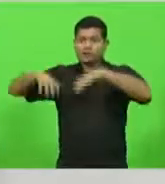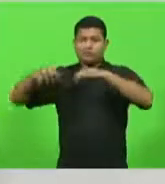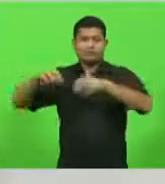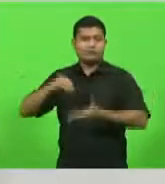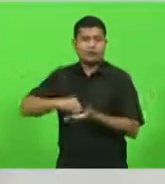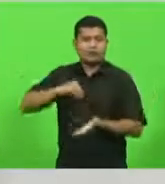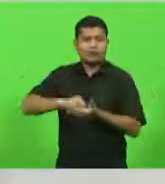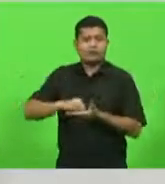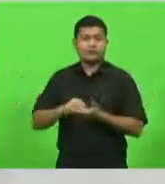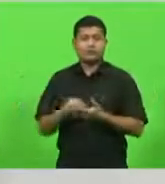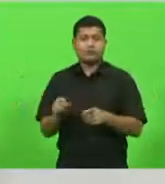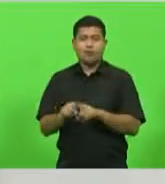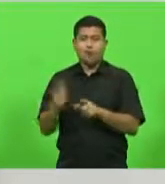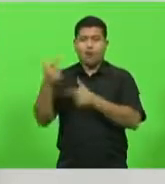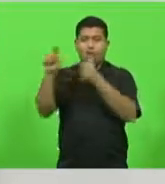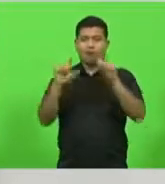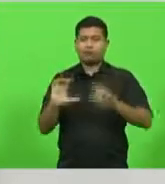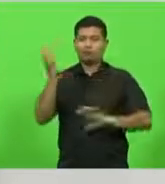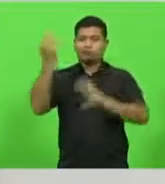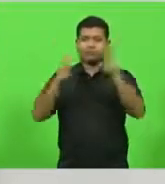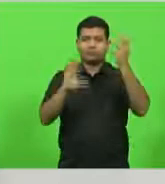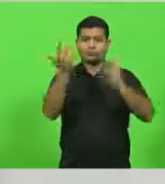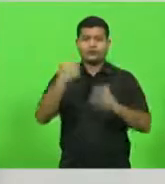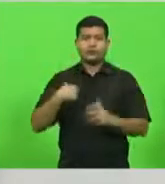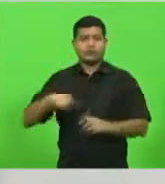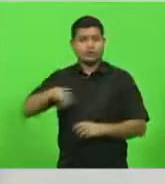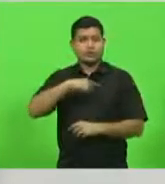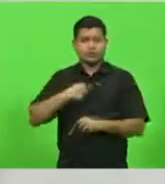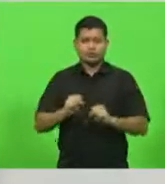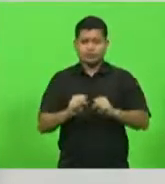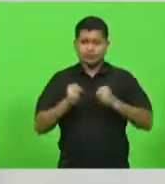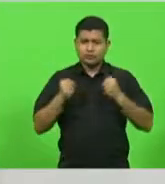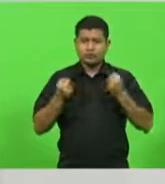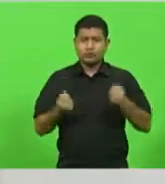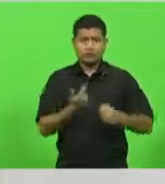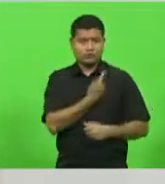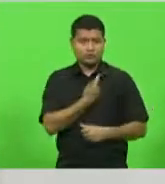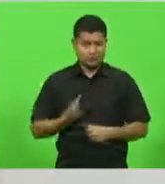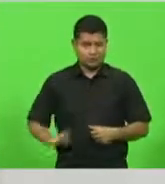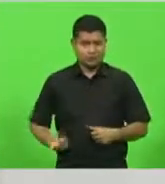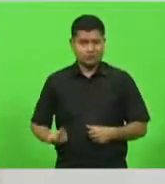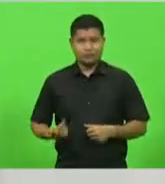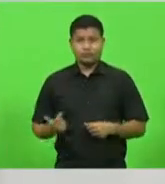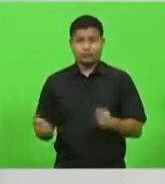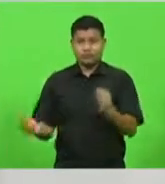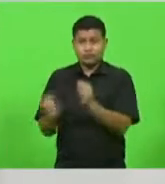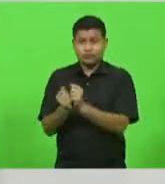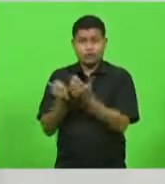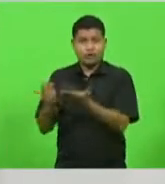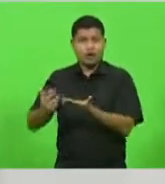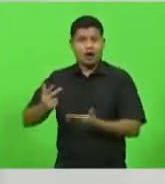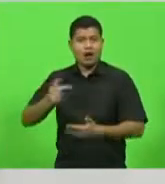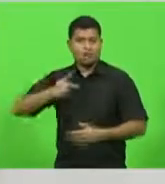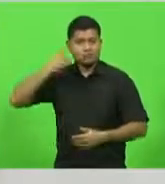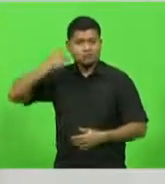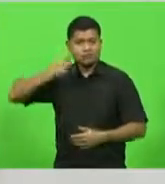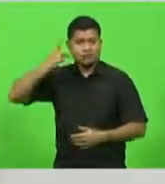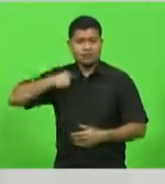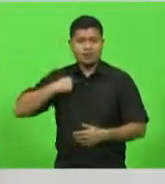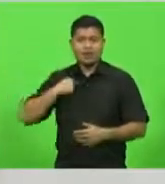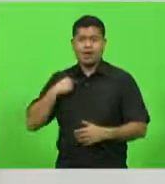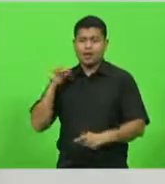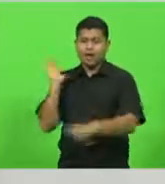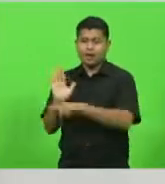extremos. De parte do Governo do Estado, não medimos esforços para, ao lado do Parlamento, fazer chegar até o produtor